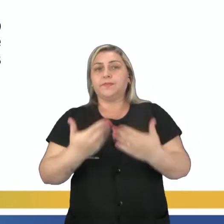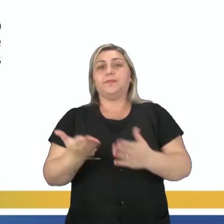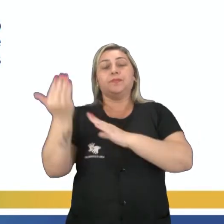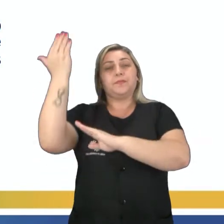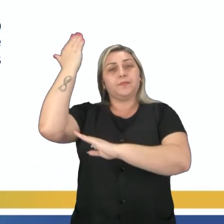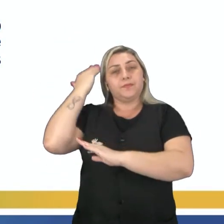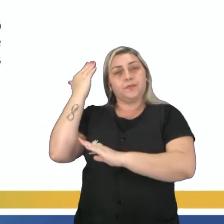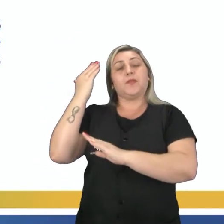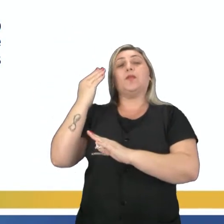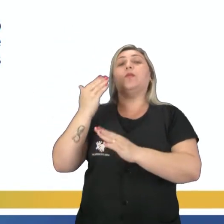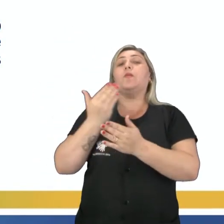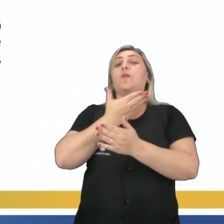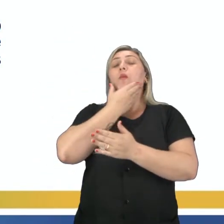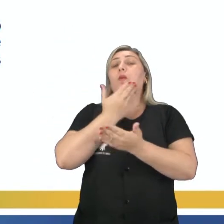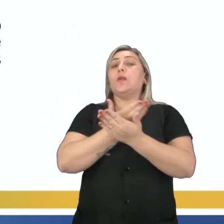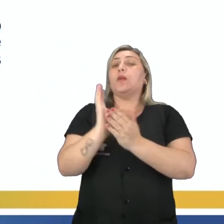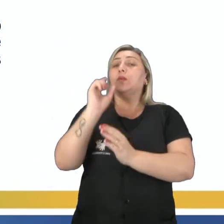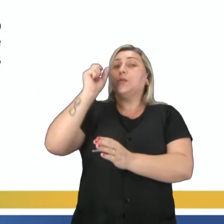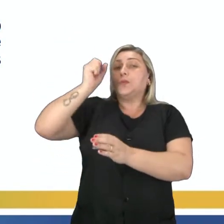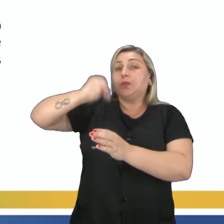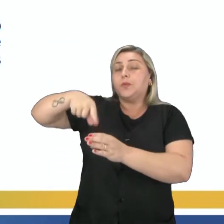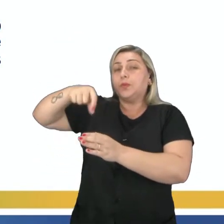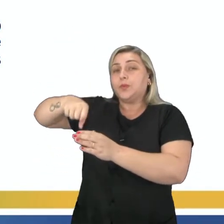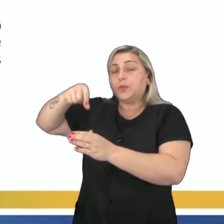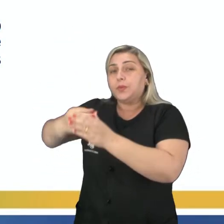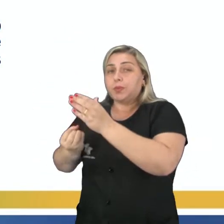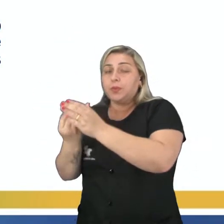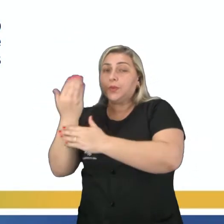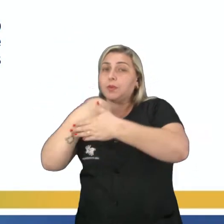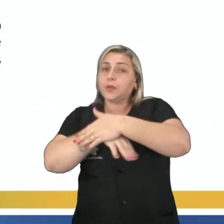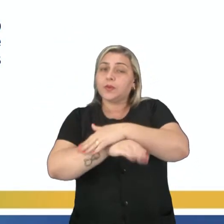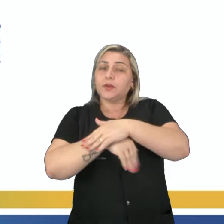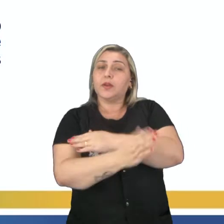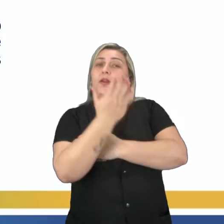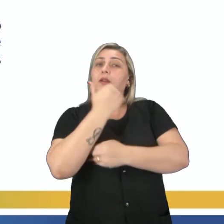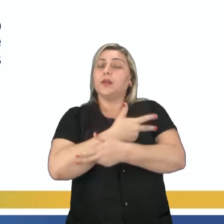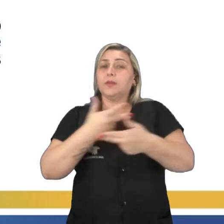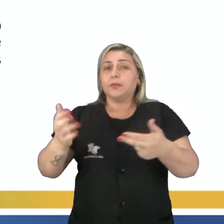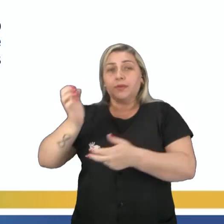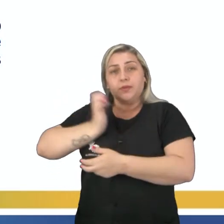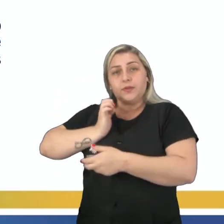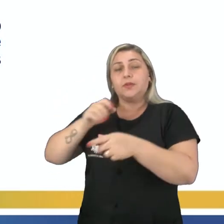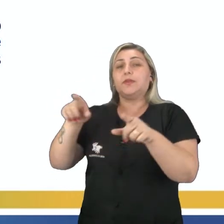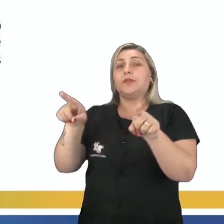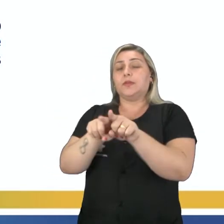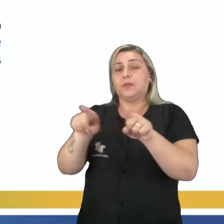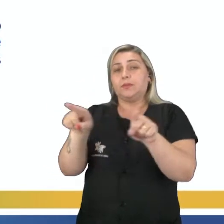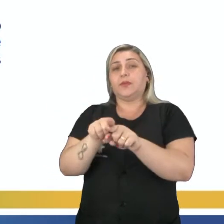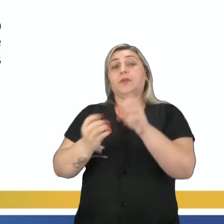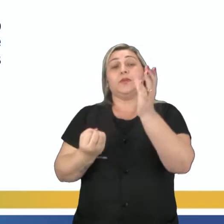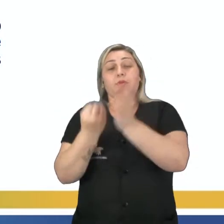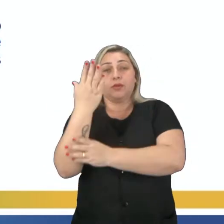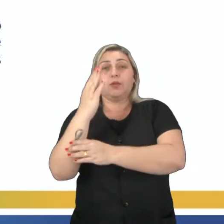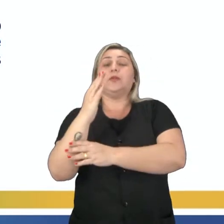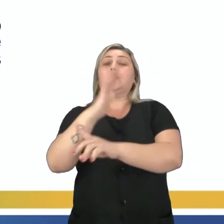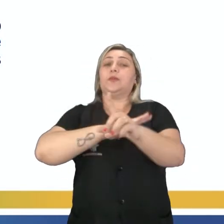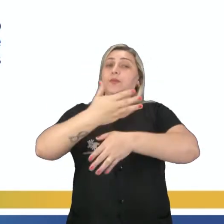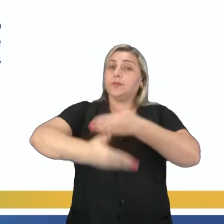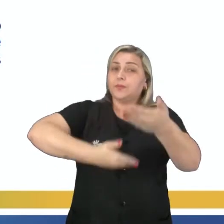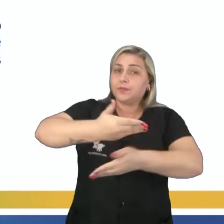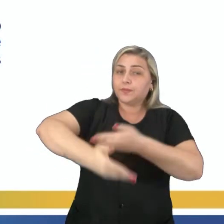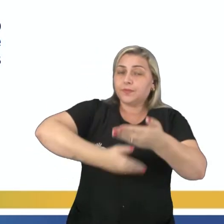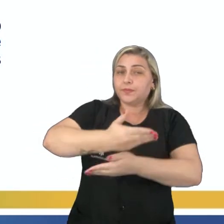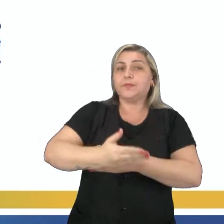primitivo caiu quando o homem começou a plantar e estocar alimentos e riquezas, surgindo novas formas sociais de